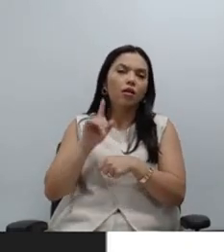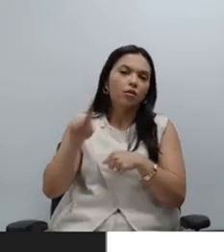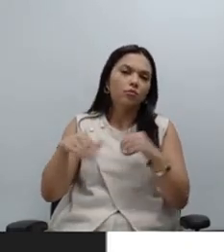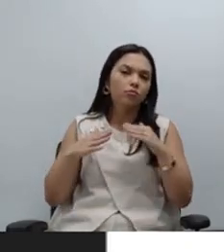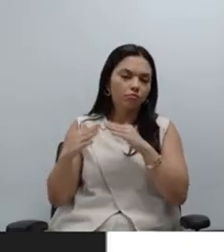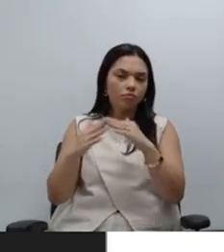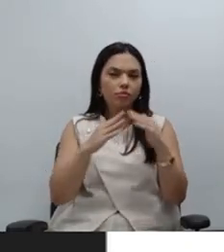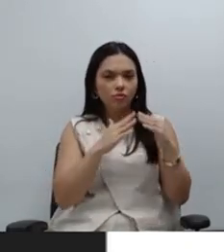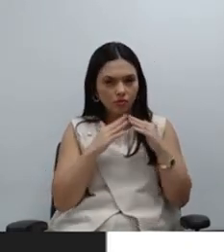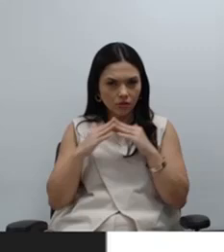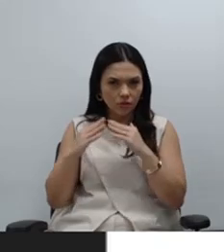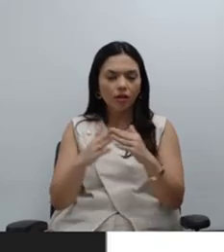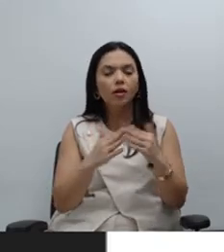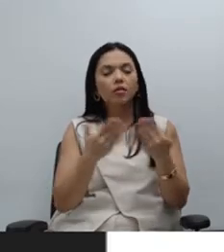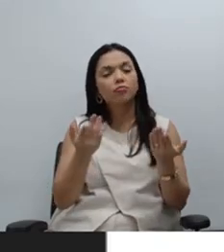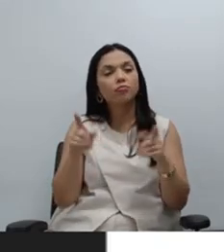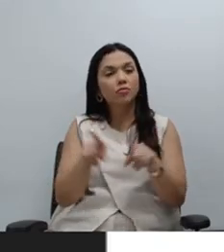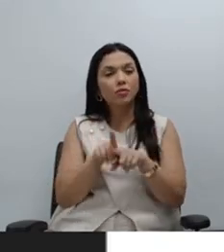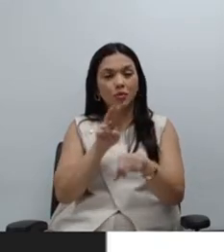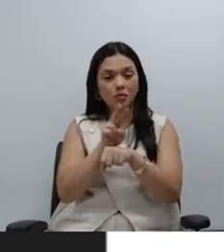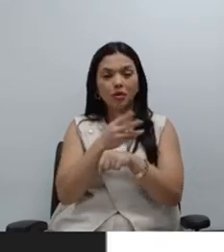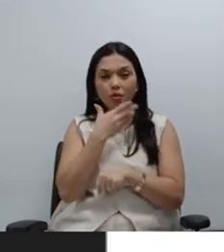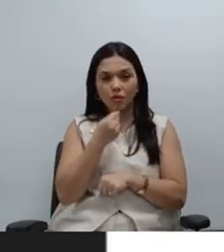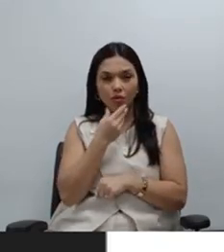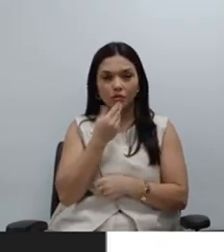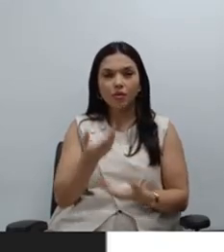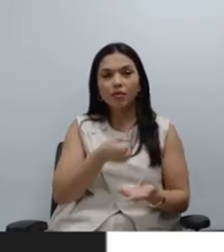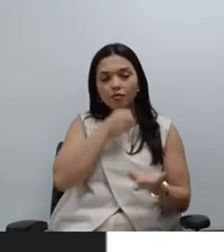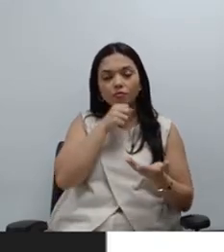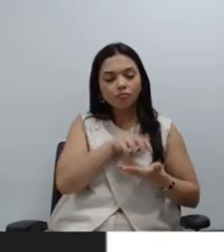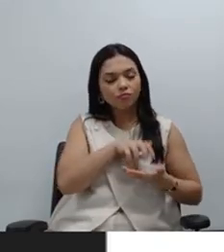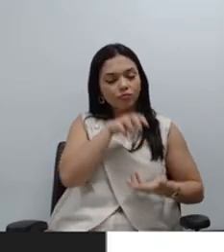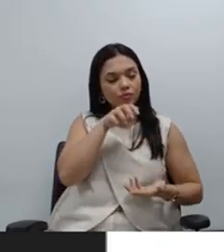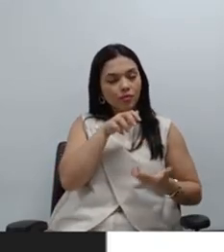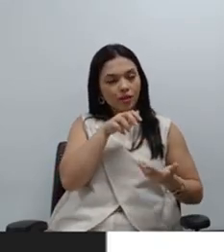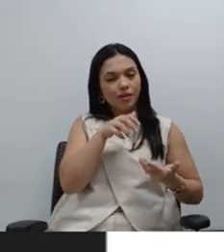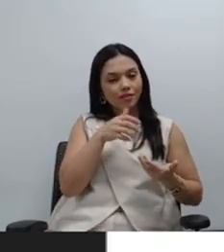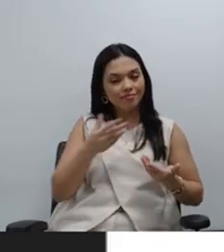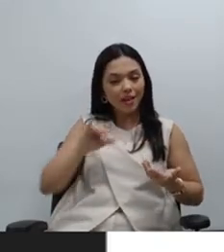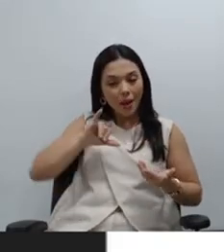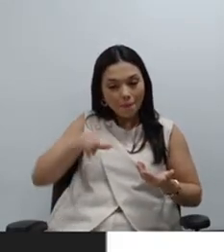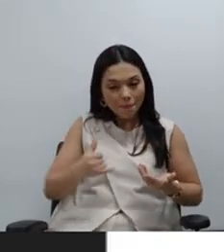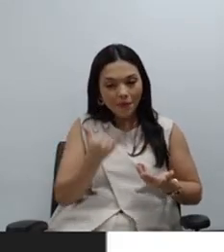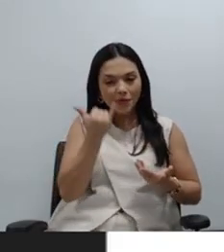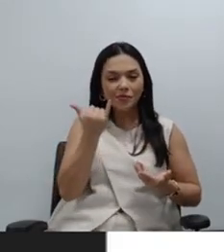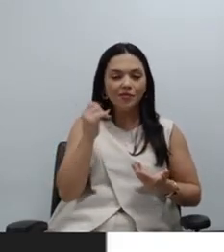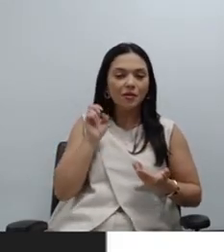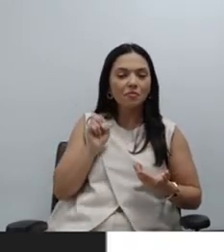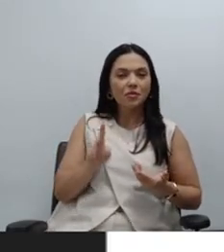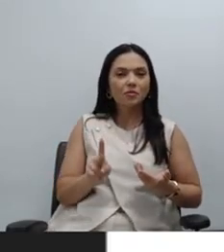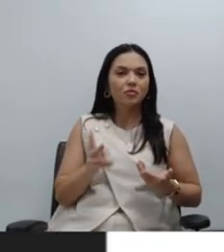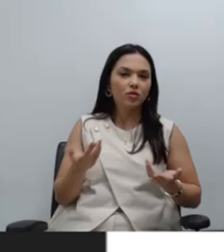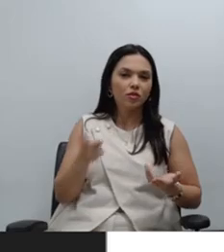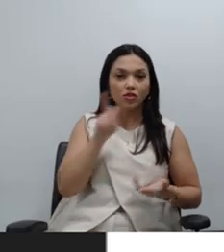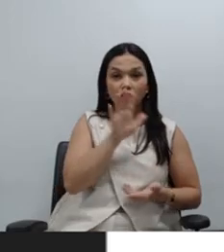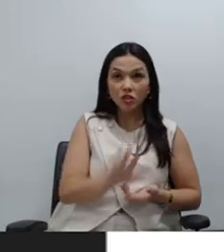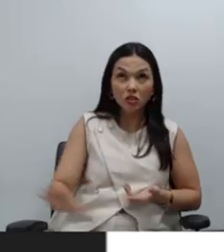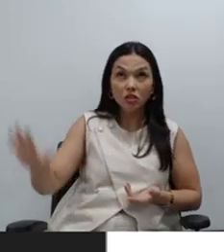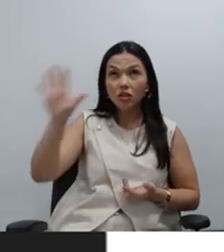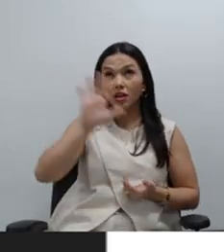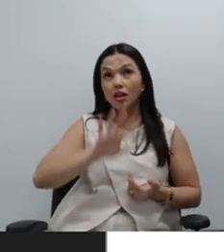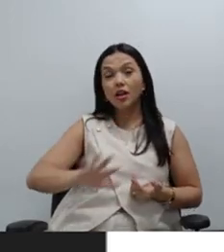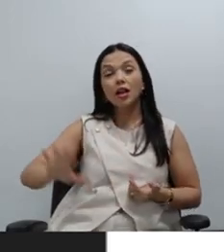praça aproveitando a aposentadoria? Não é possível uma generalização das velhices. Que, enquanto política